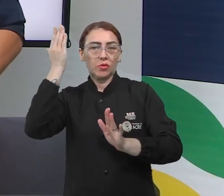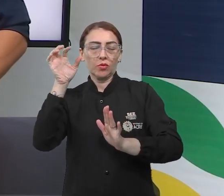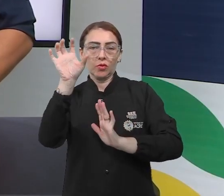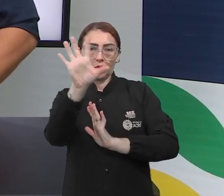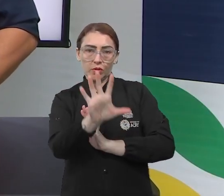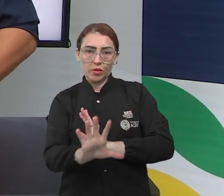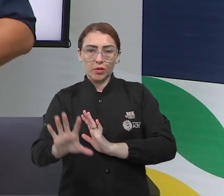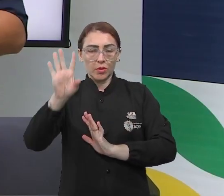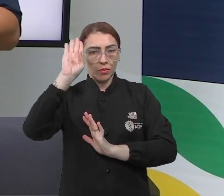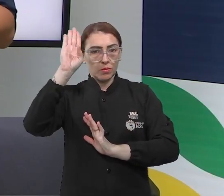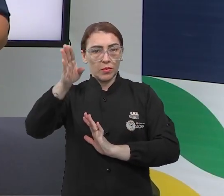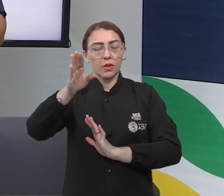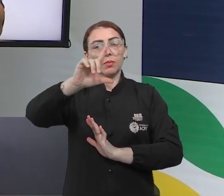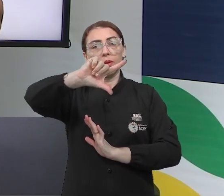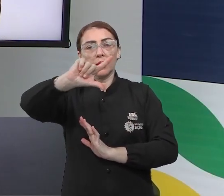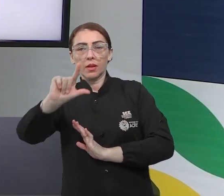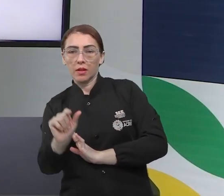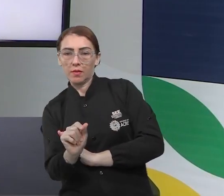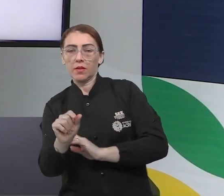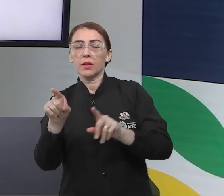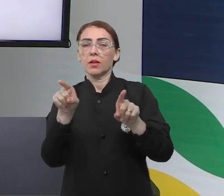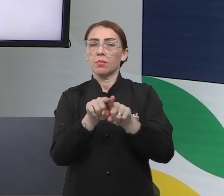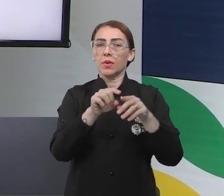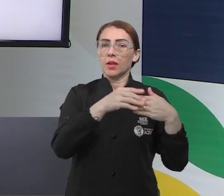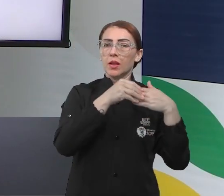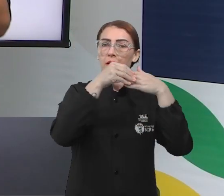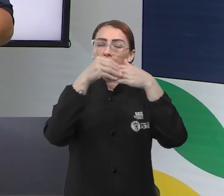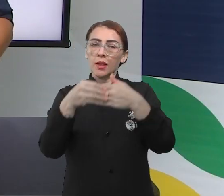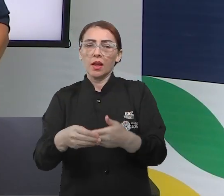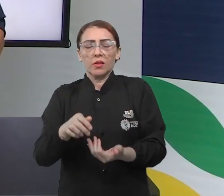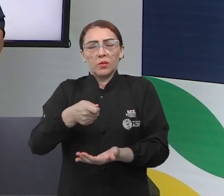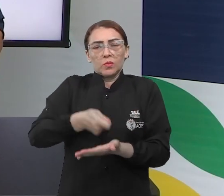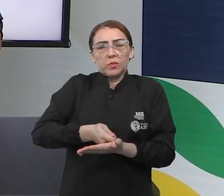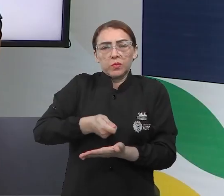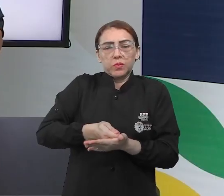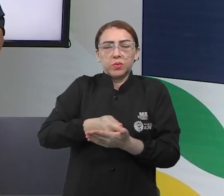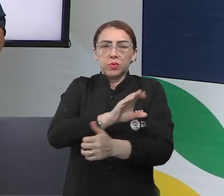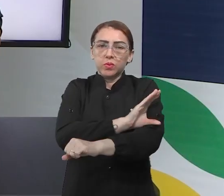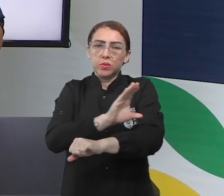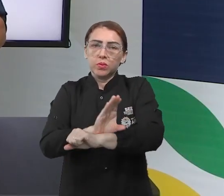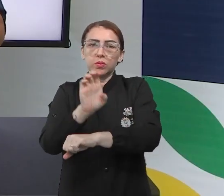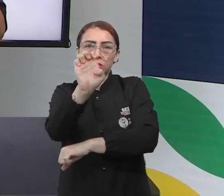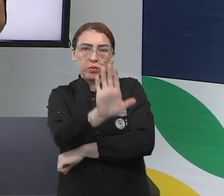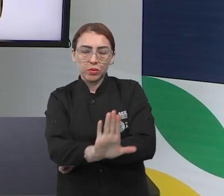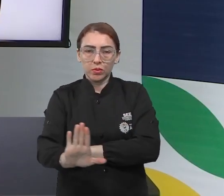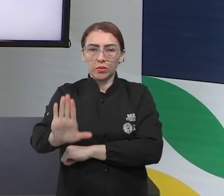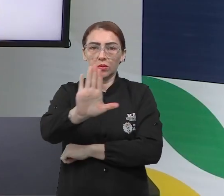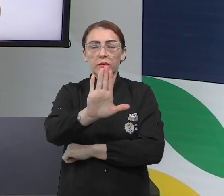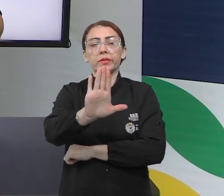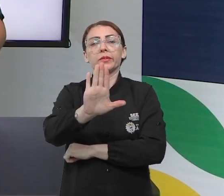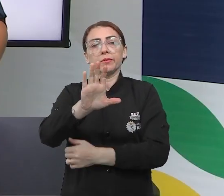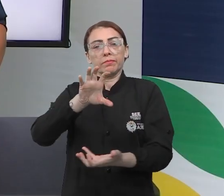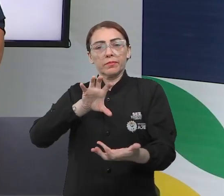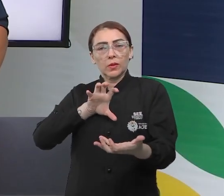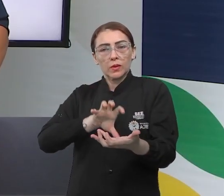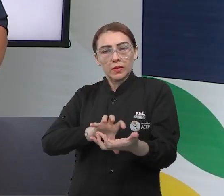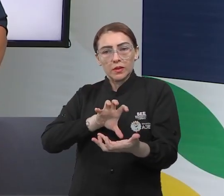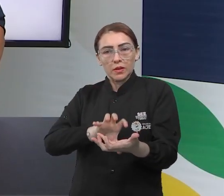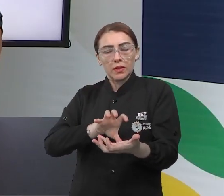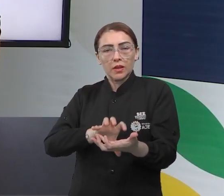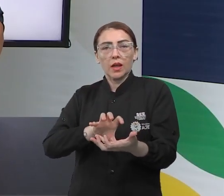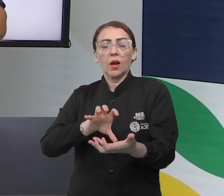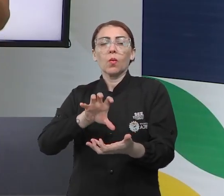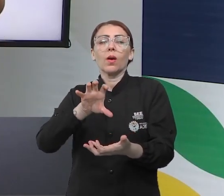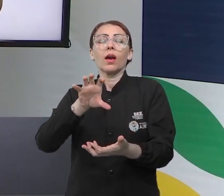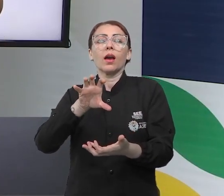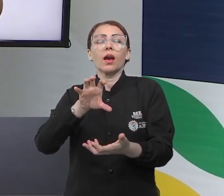regiões, principalmente da África, e impõe a eles a cultura europeia, a cultura ocidental, a cultura